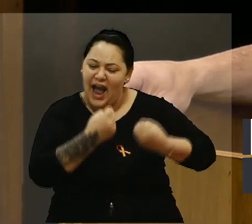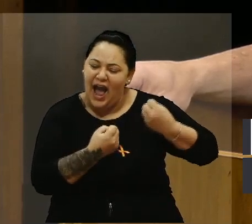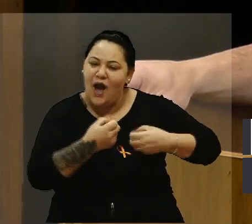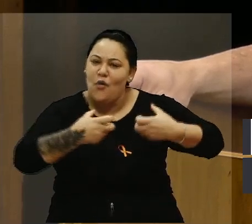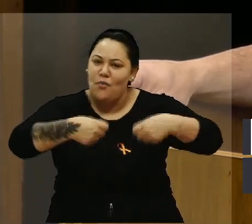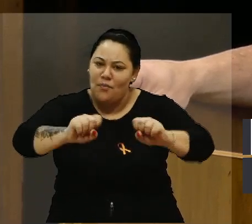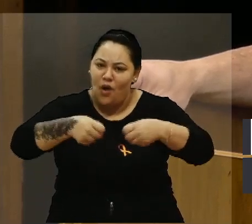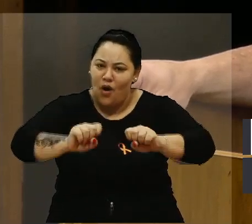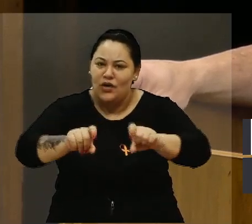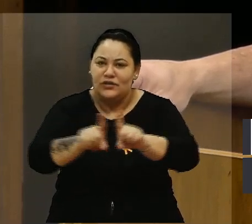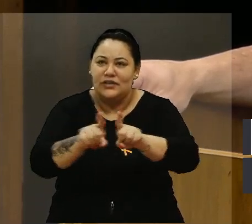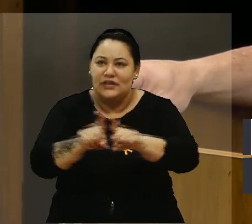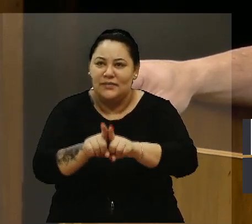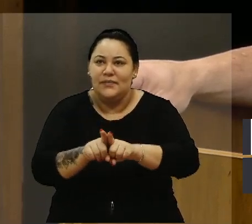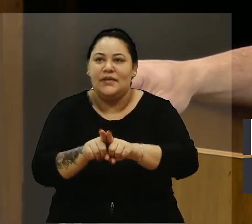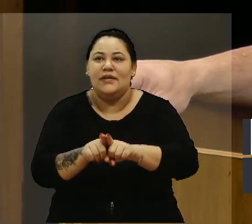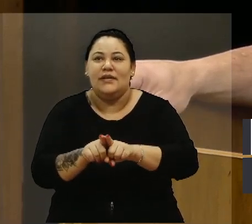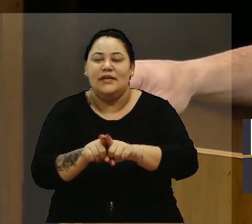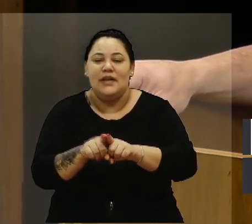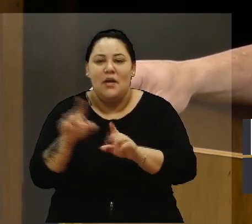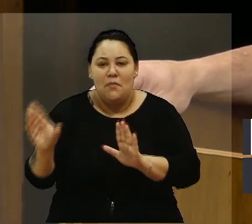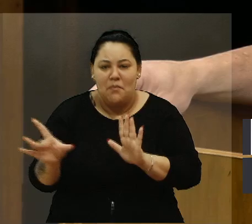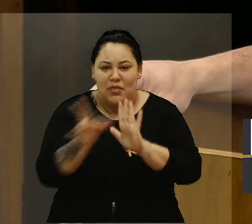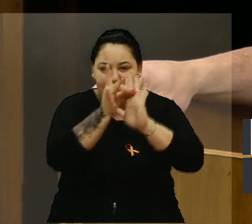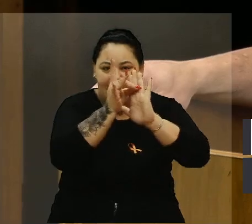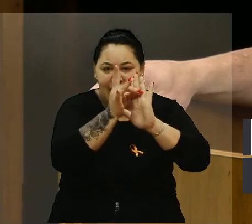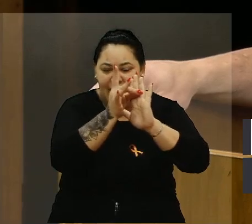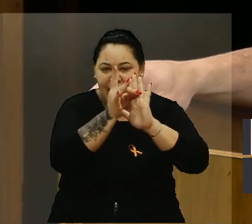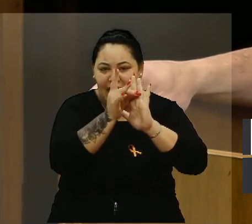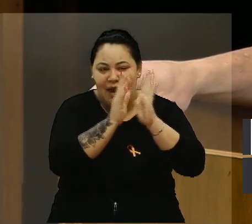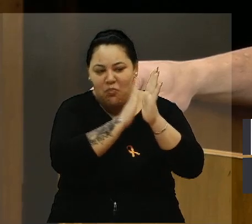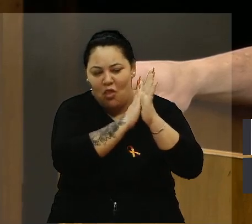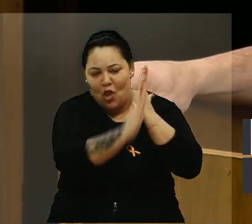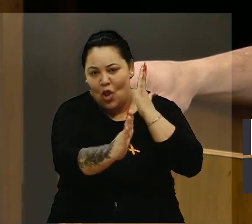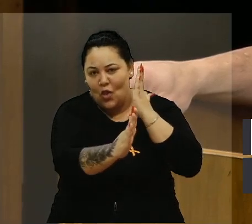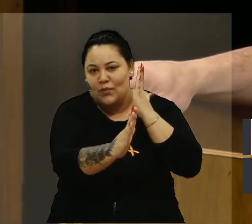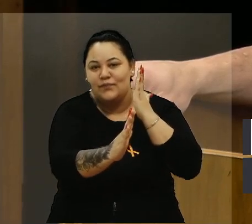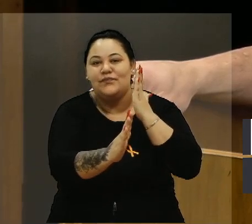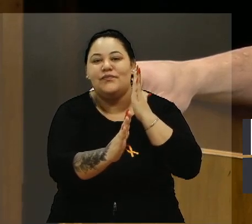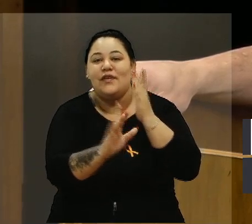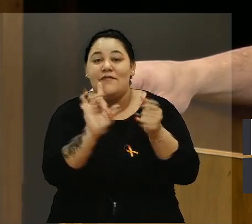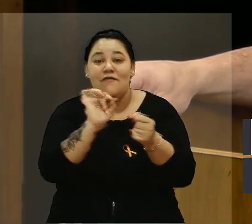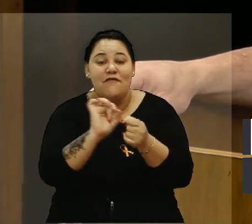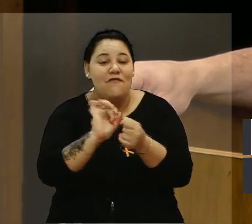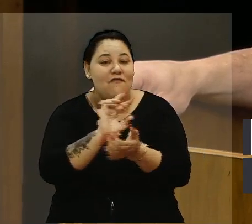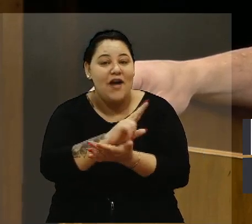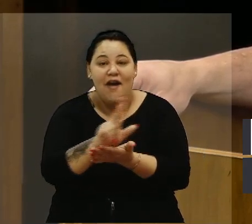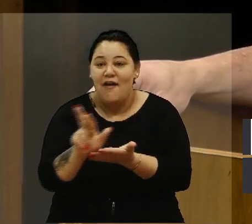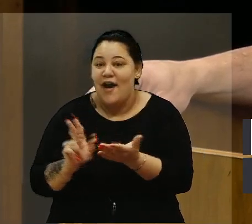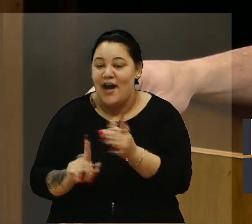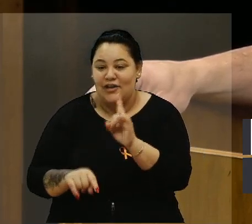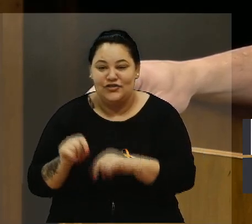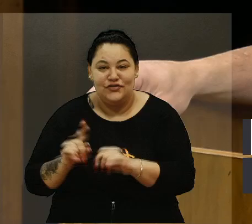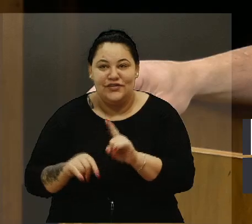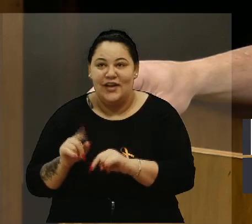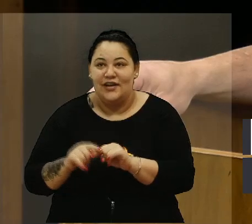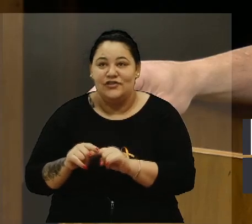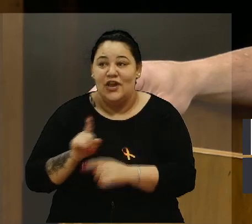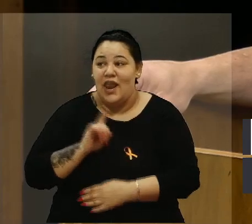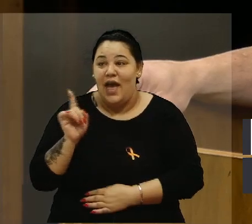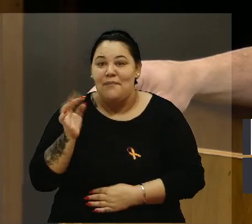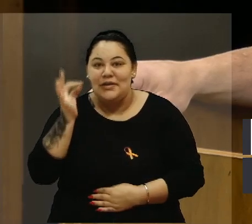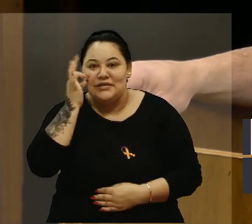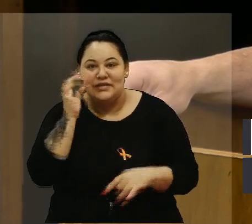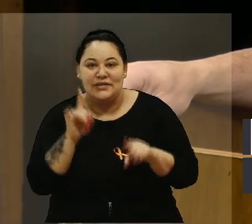moto, aplicador de películas, autoestética, diversas atividades, e não só lá de forma presencial